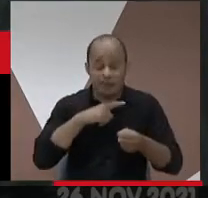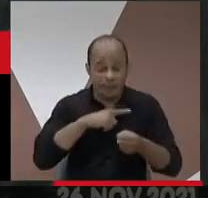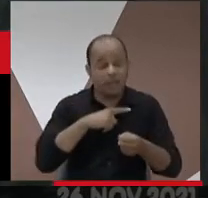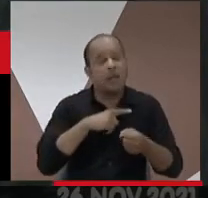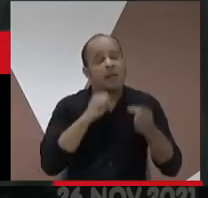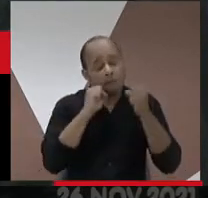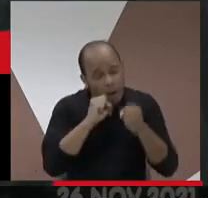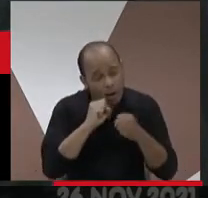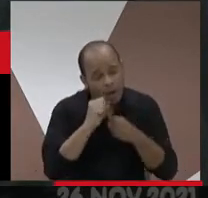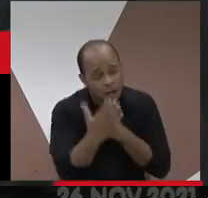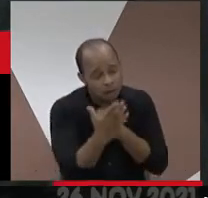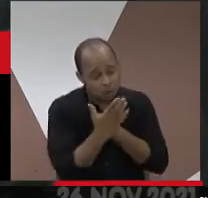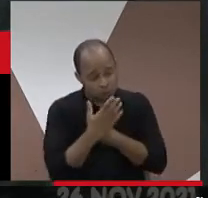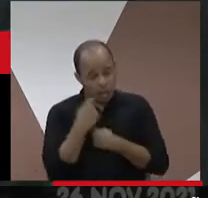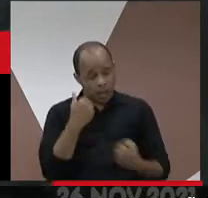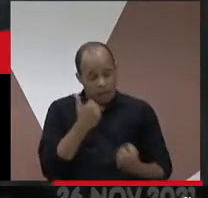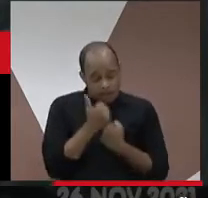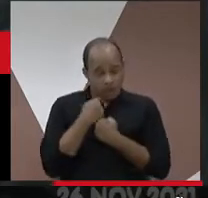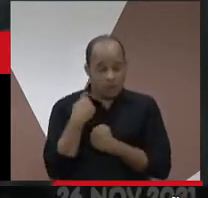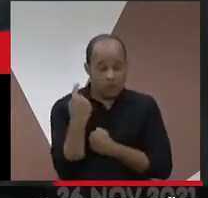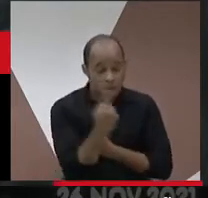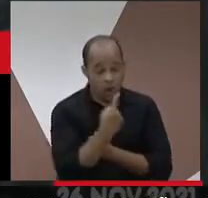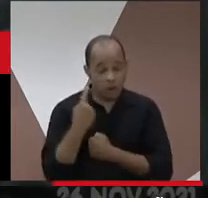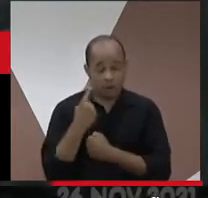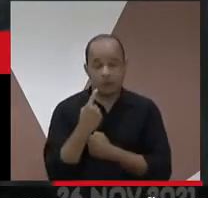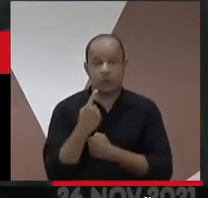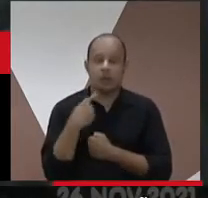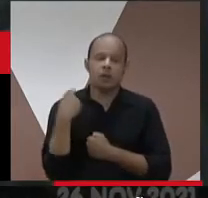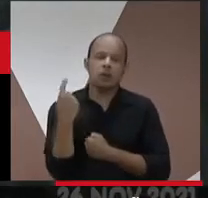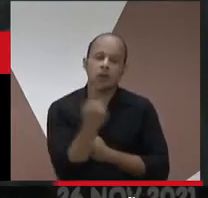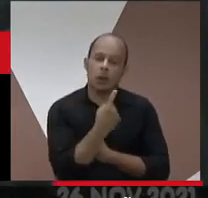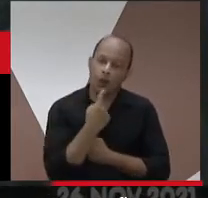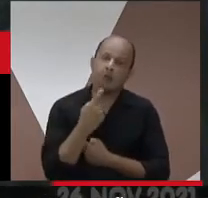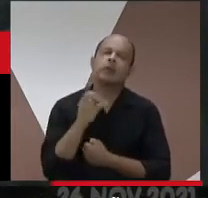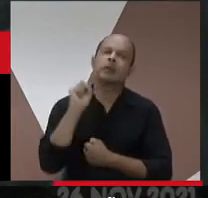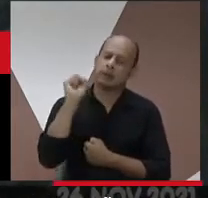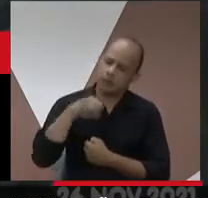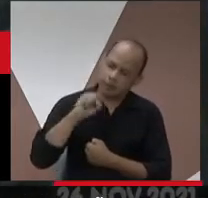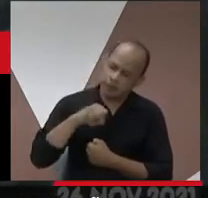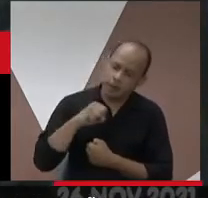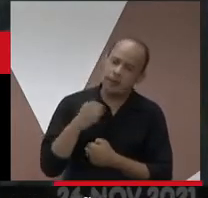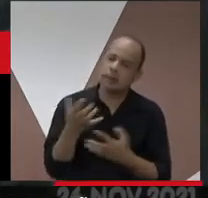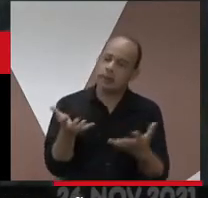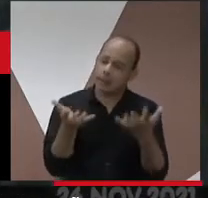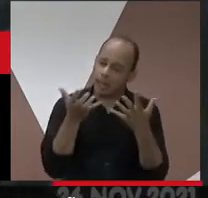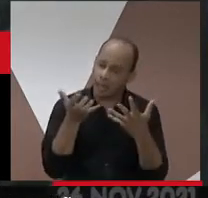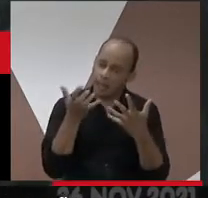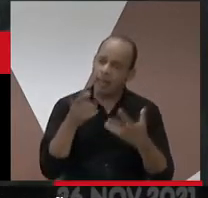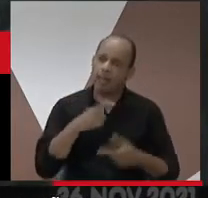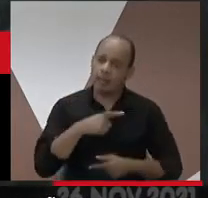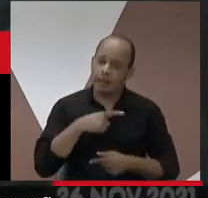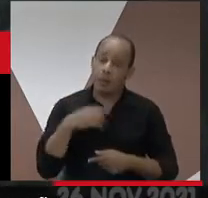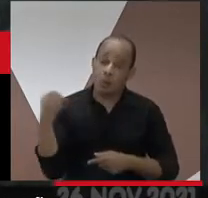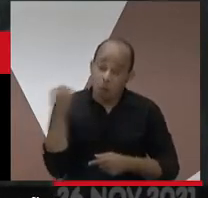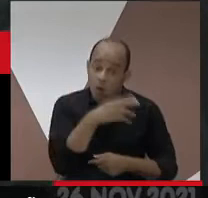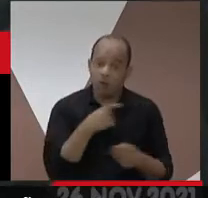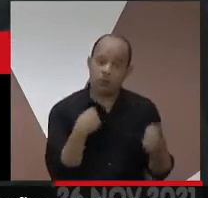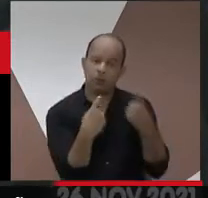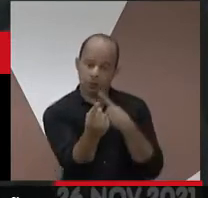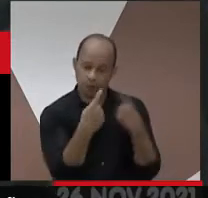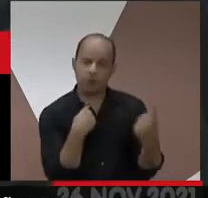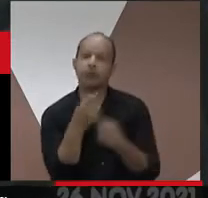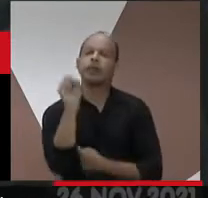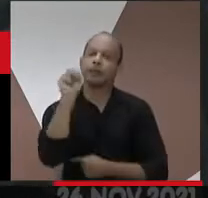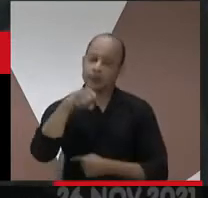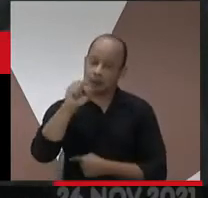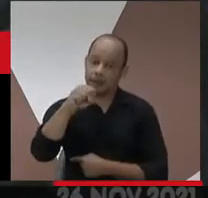reivindicação que apresentamos. Nós queremos, sim, um novo Rodoanel. Nós queremos um sistema que